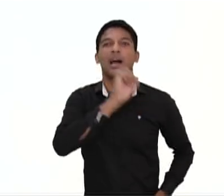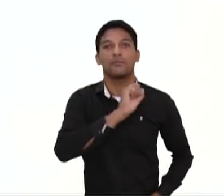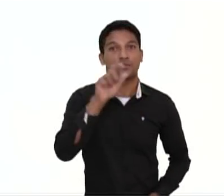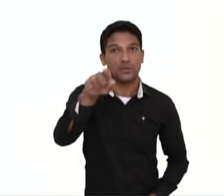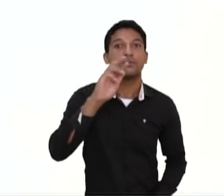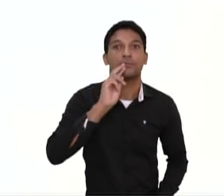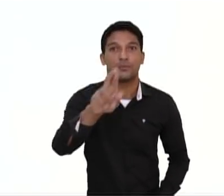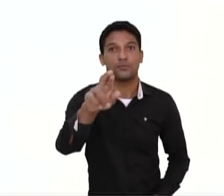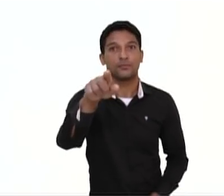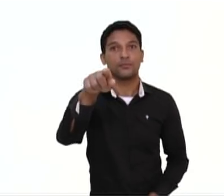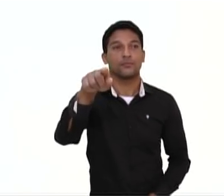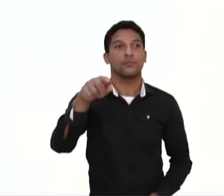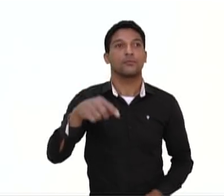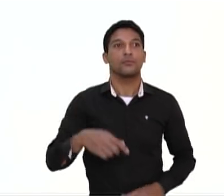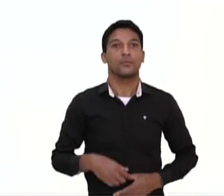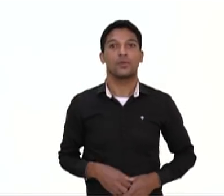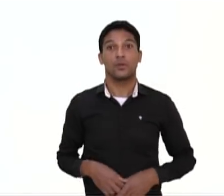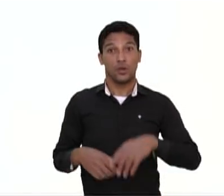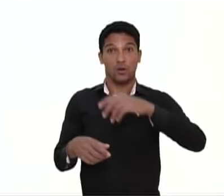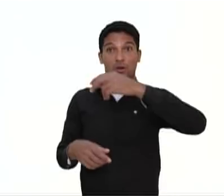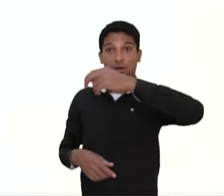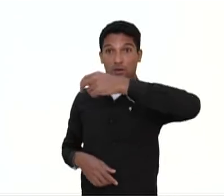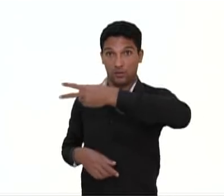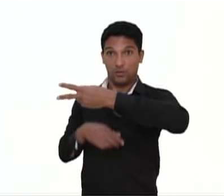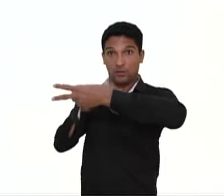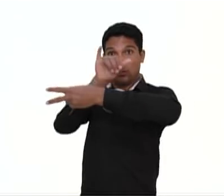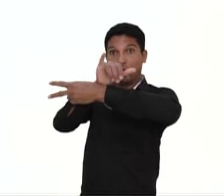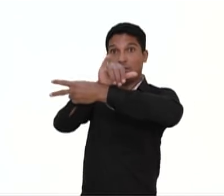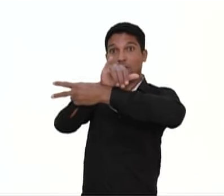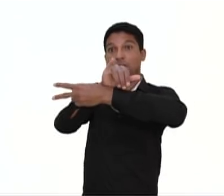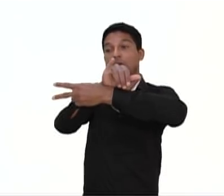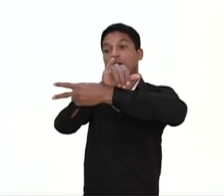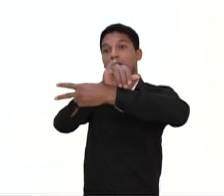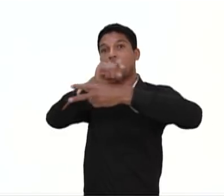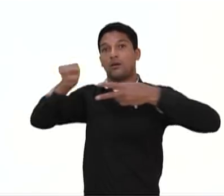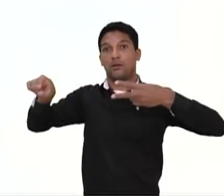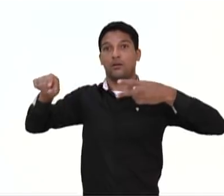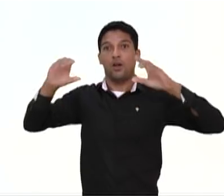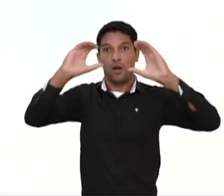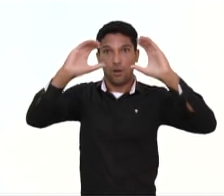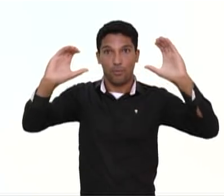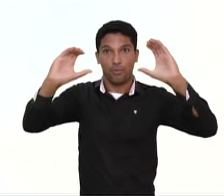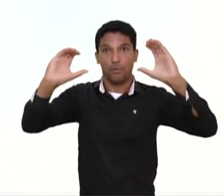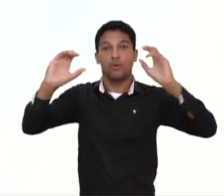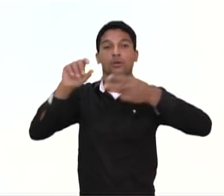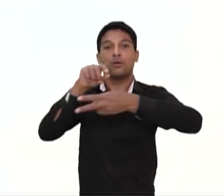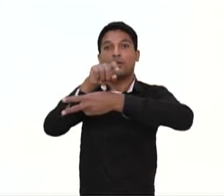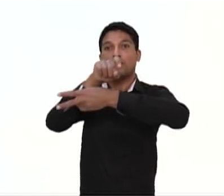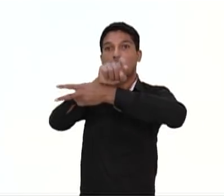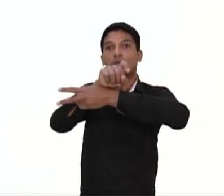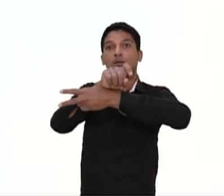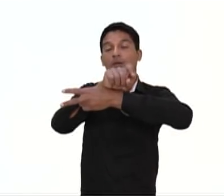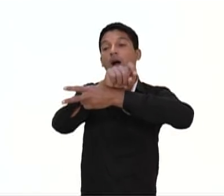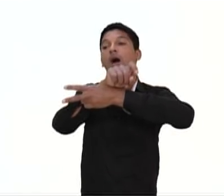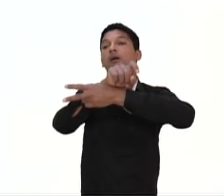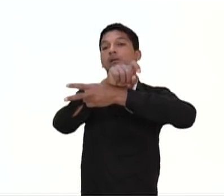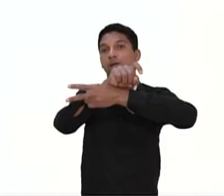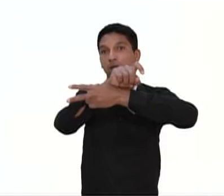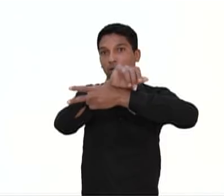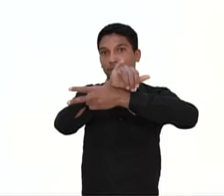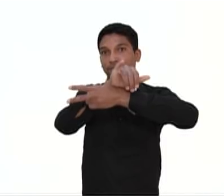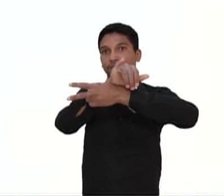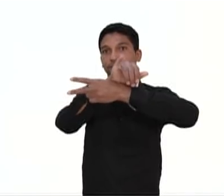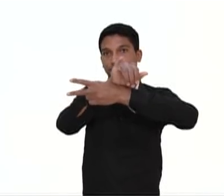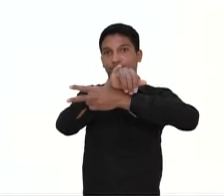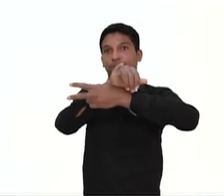responde lá. O gráfico da função y igual a menos 3x² mais 5x menos 8 tem a concavidade voltada para cima